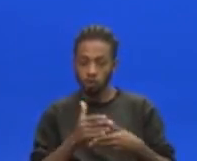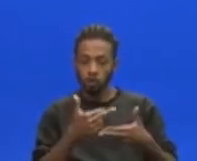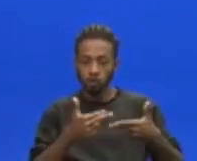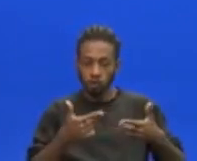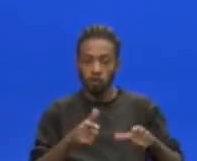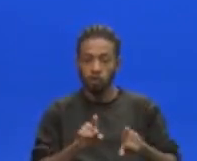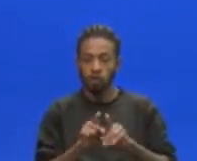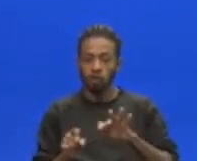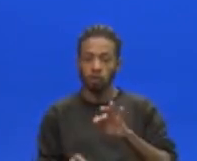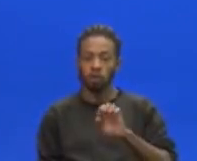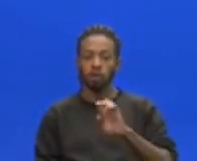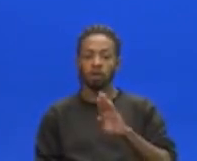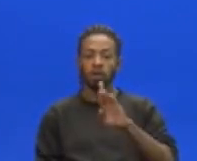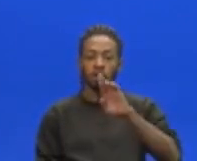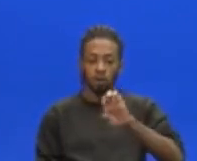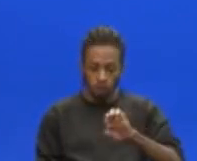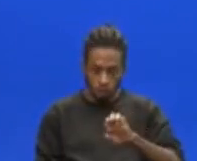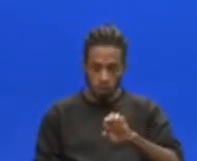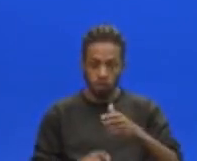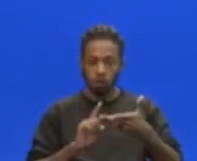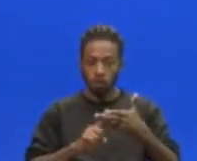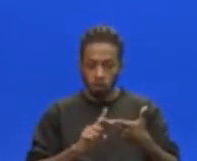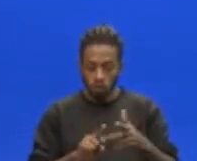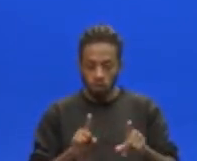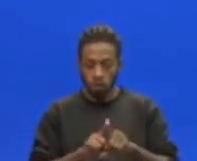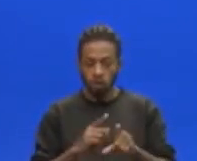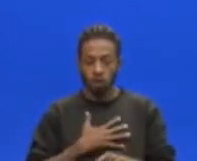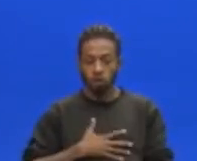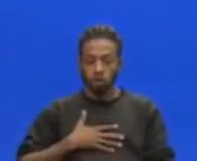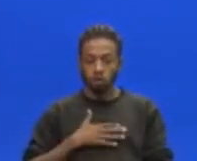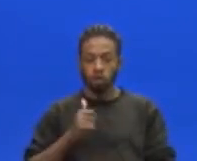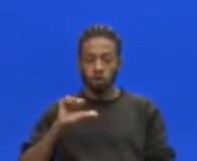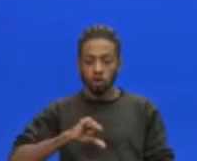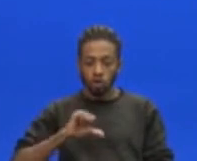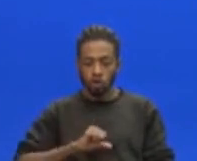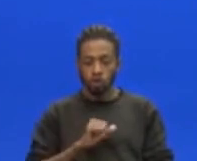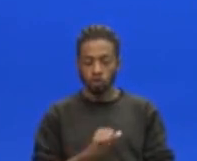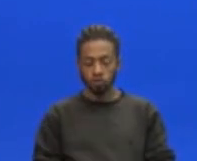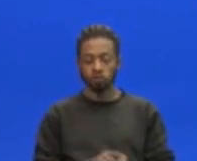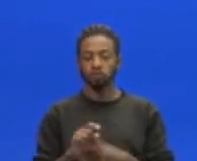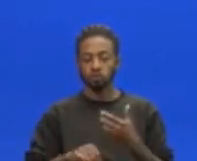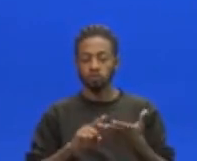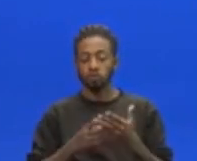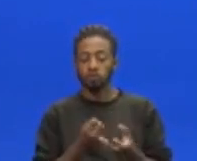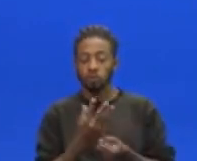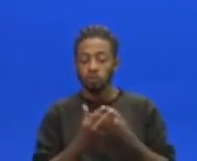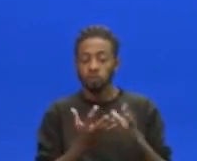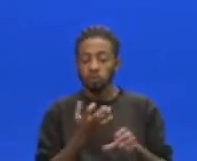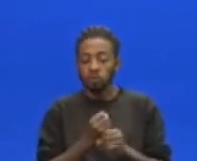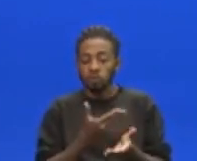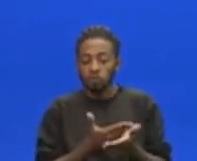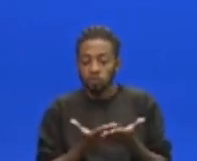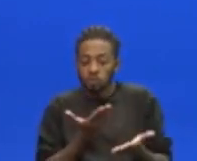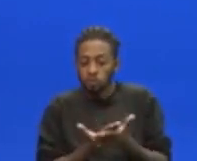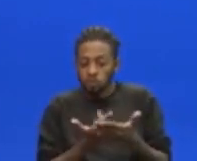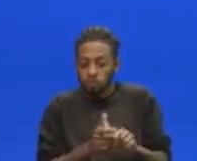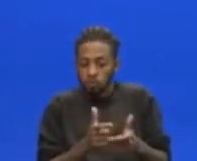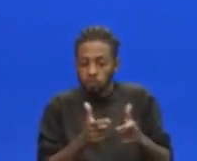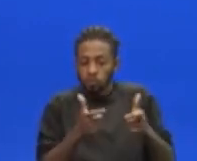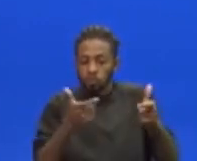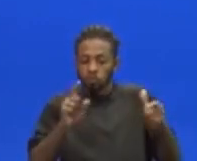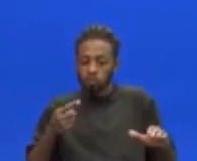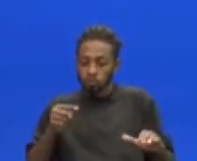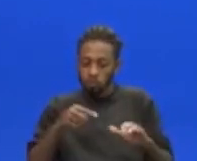febre tifoide, pneumonia, também a partir de dados estatísticos. E conseguiu expandir os conhecimentos